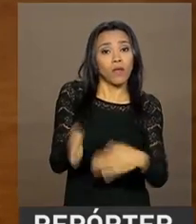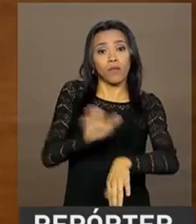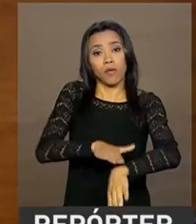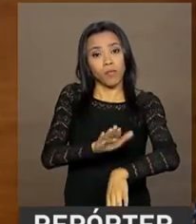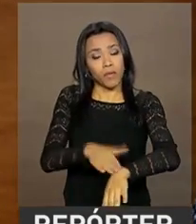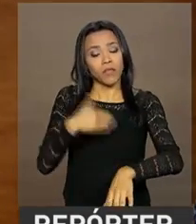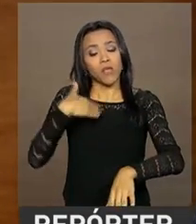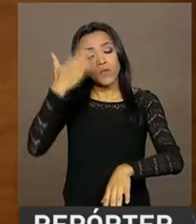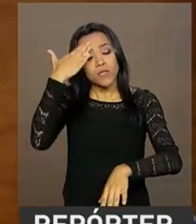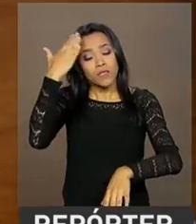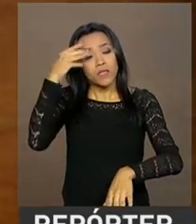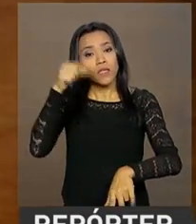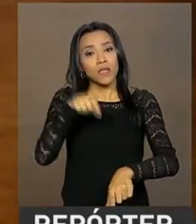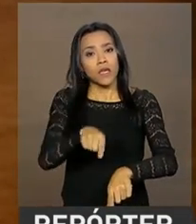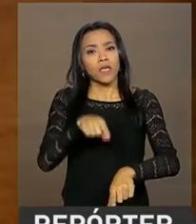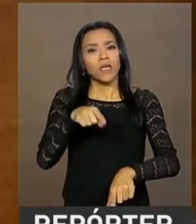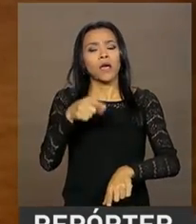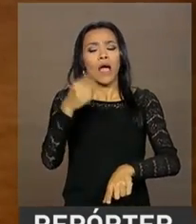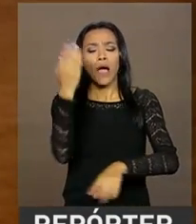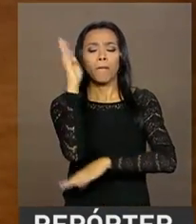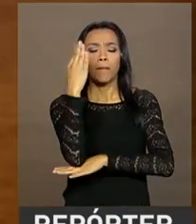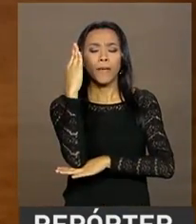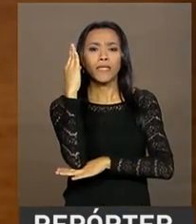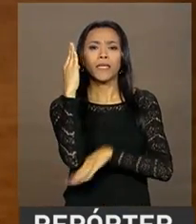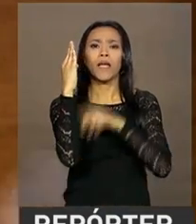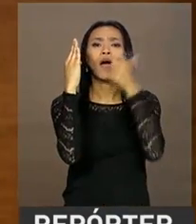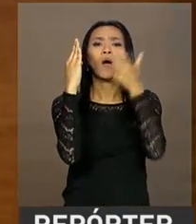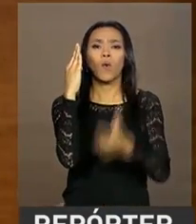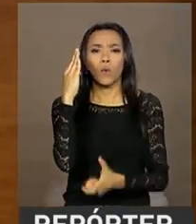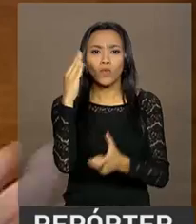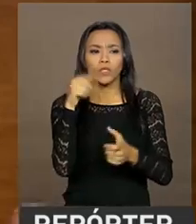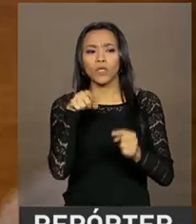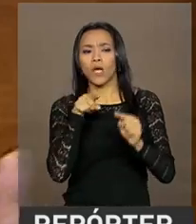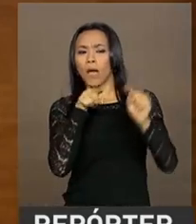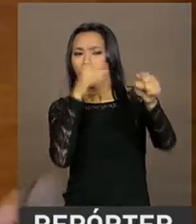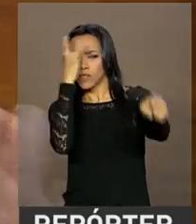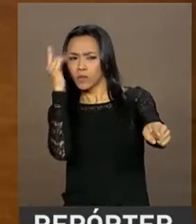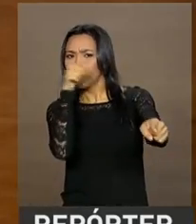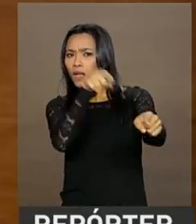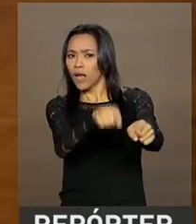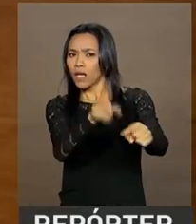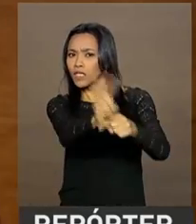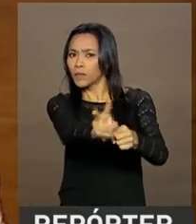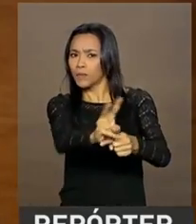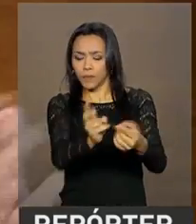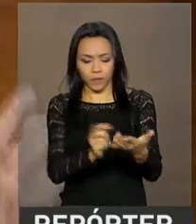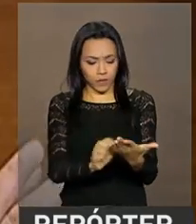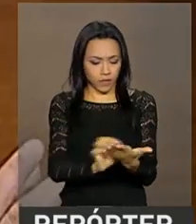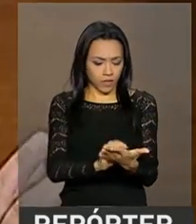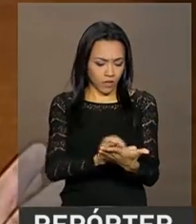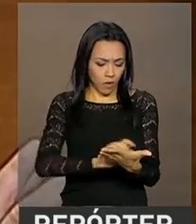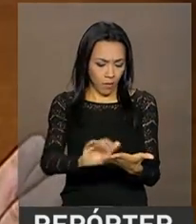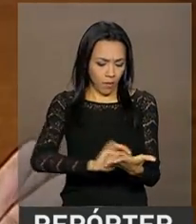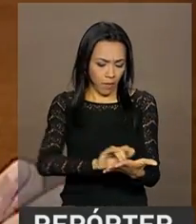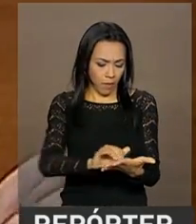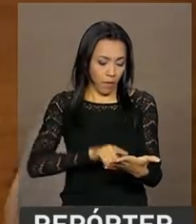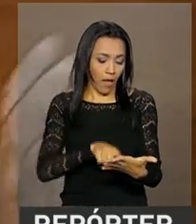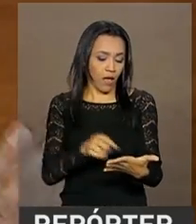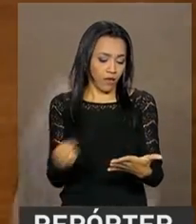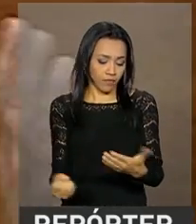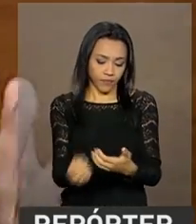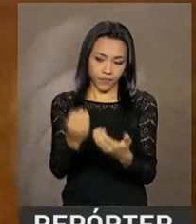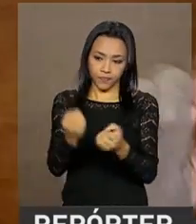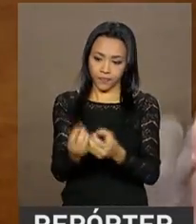eu sei qual a origem daquela madeira, o fiscal lá na ponta, com o celular, consegue acessar o Sinaflor